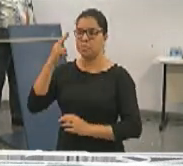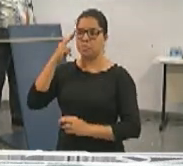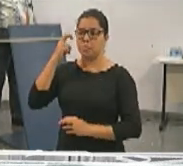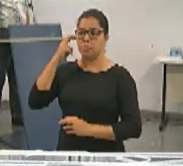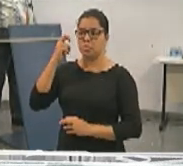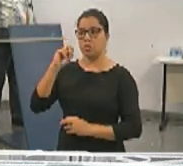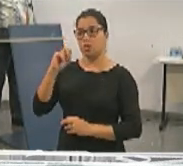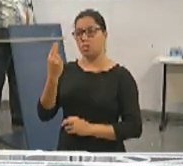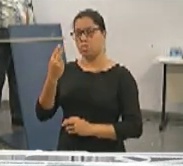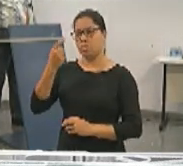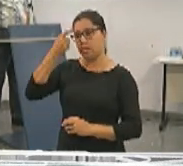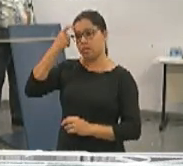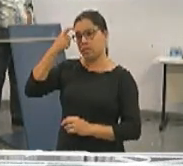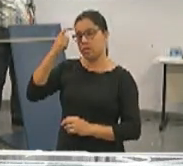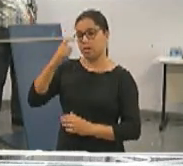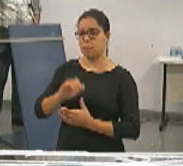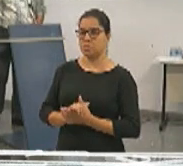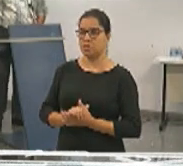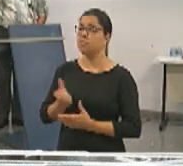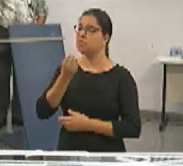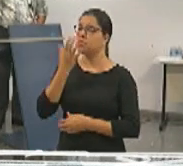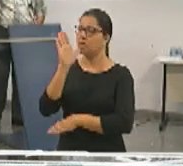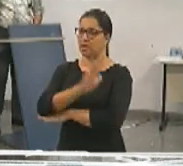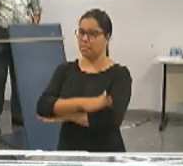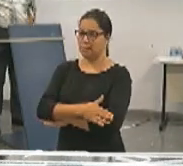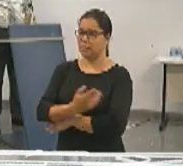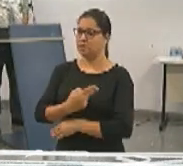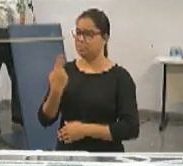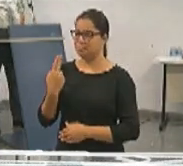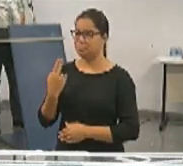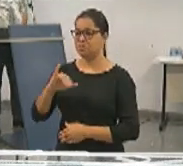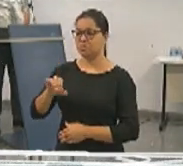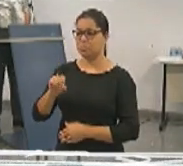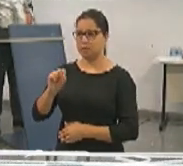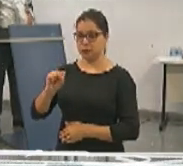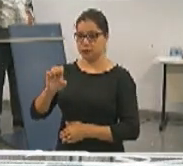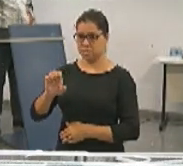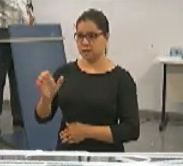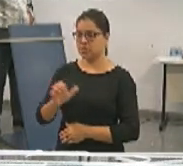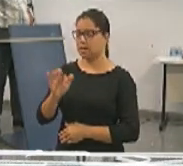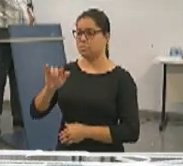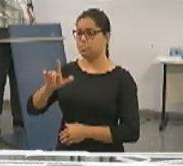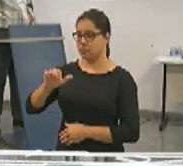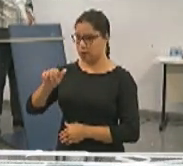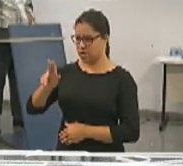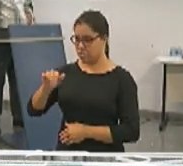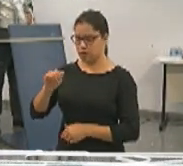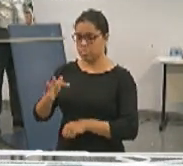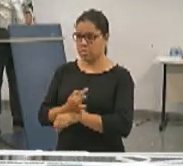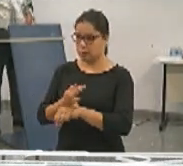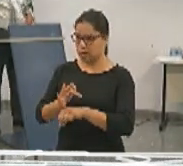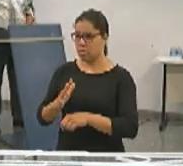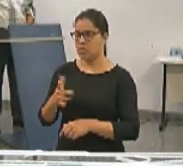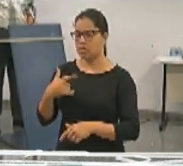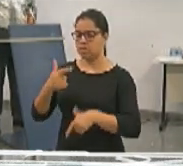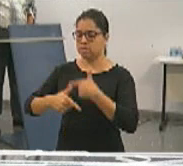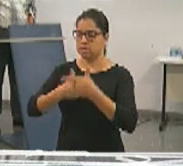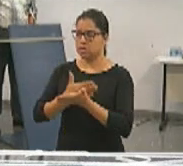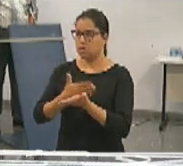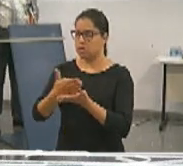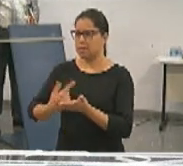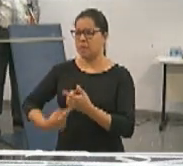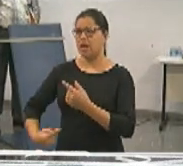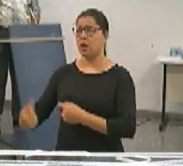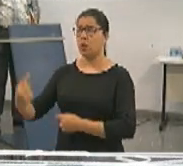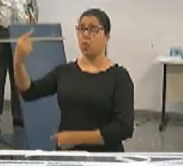para a professora Liane. Bom, boa tarde, eu sou o Zé Flávio, sou gerente de atenção à saúde desse hospital. Estou aqui desde antes da inauguração, estou